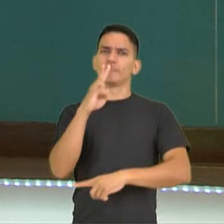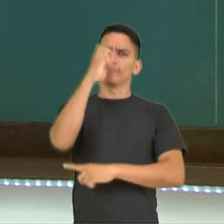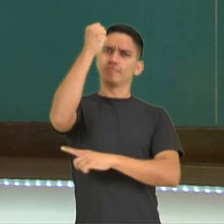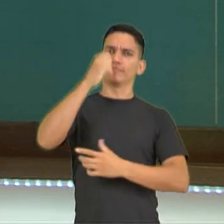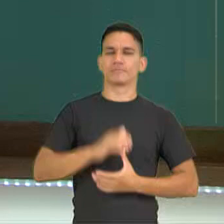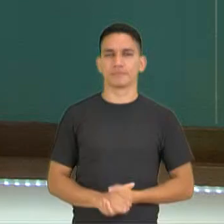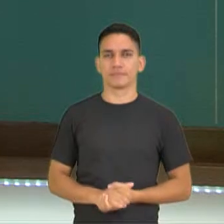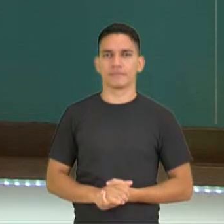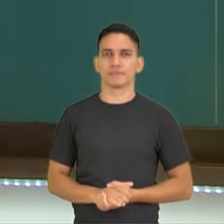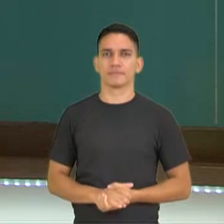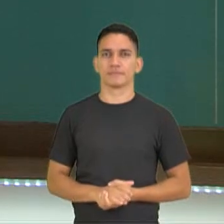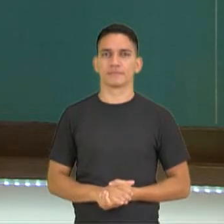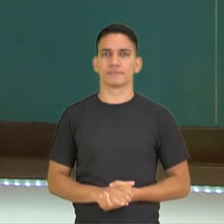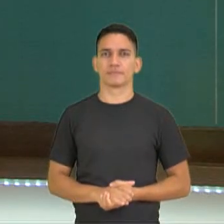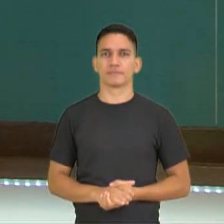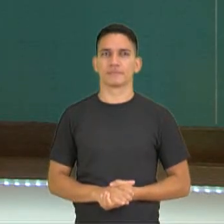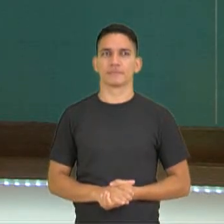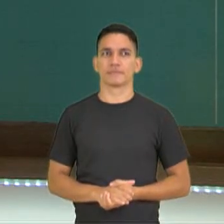força.